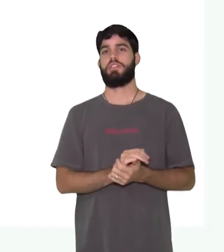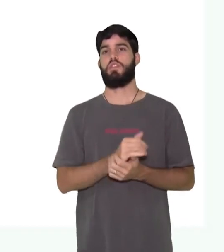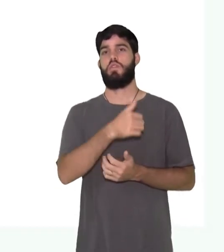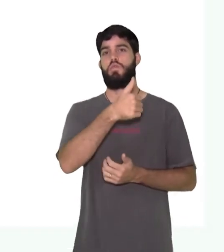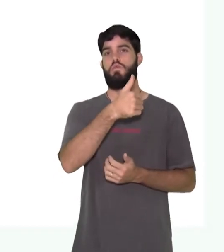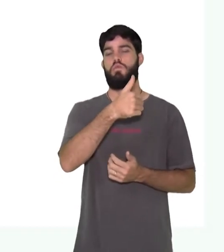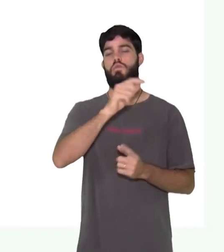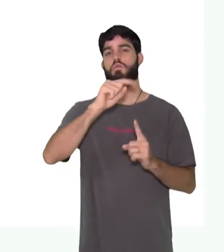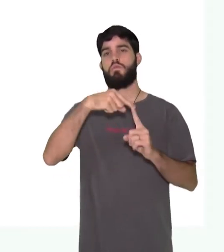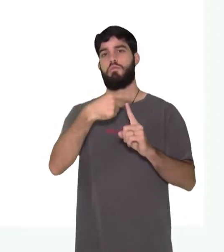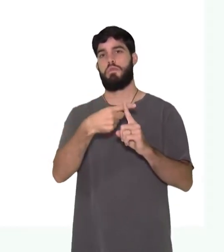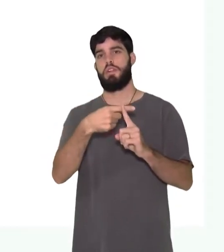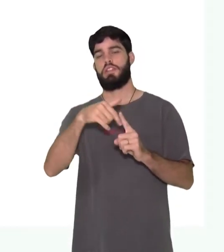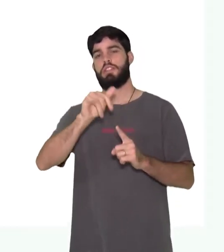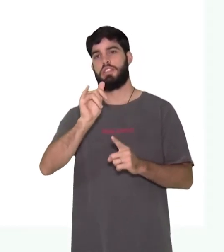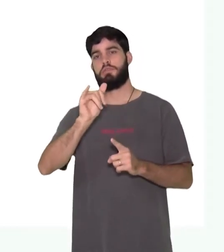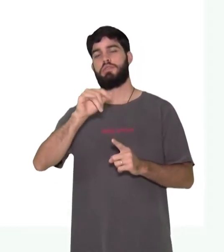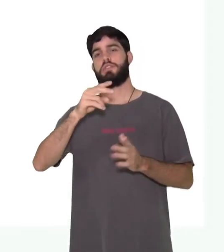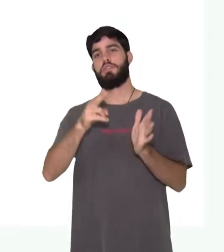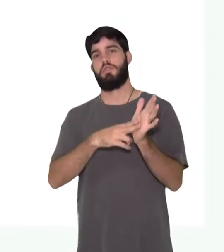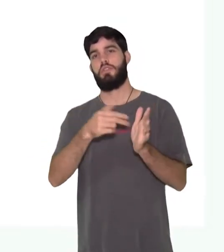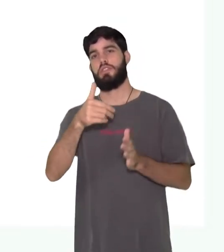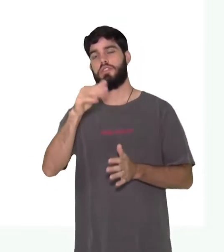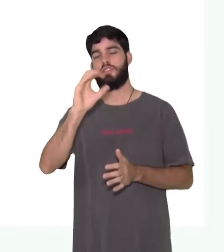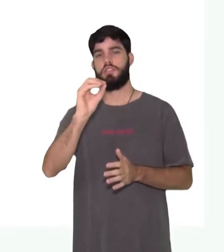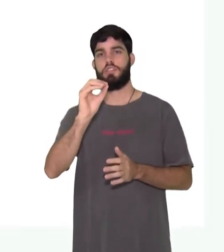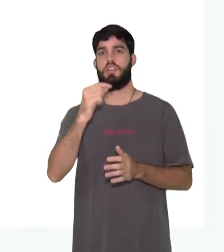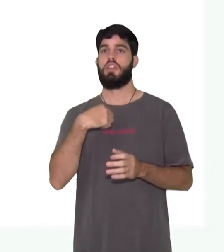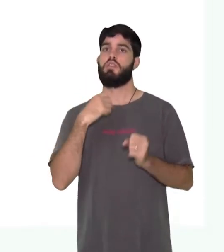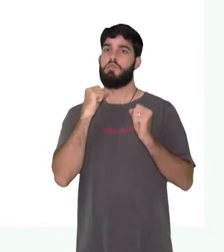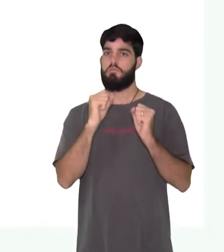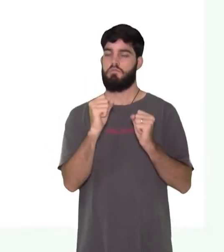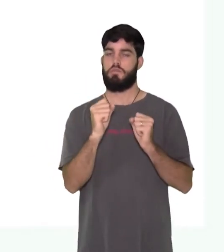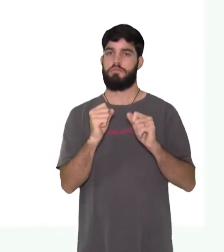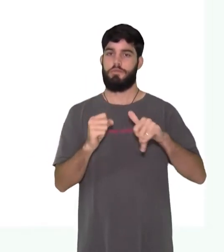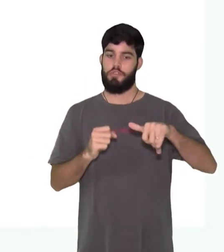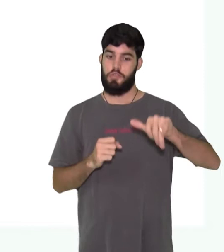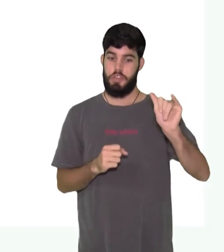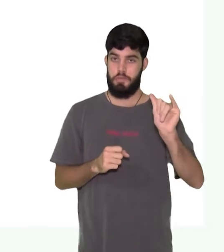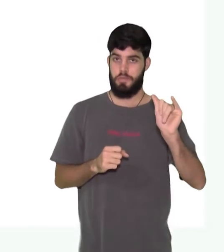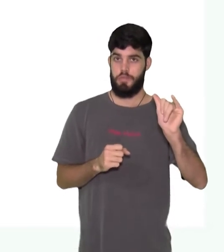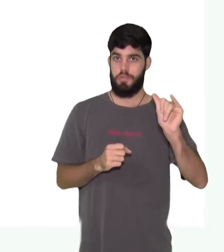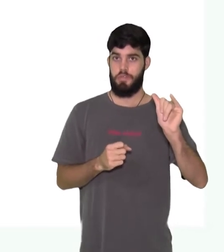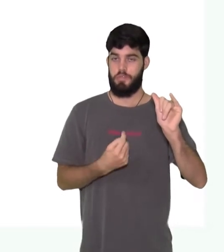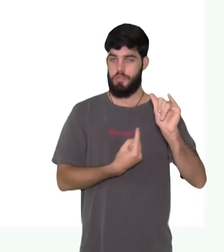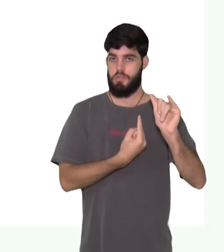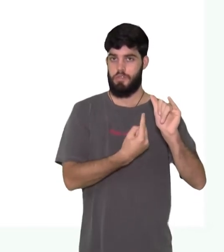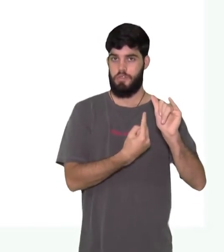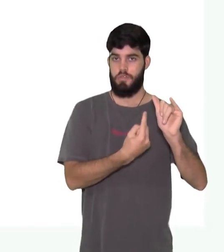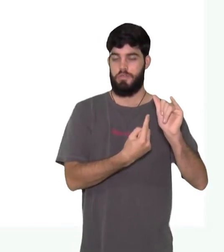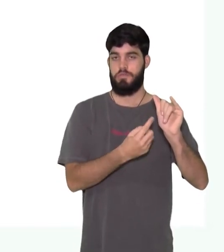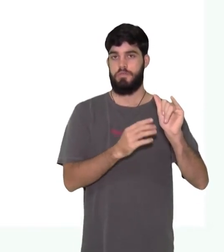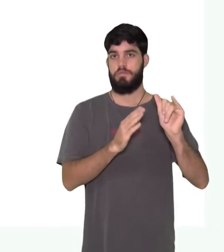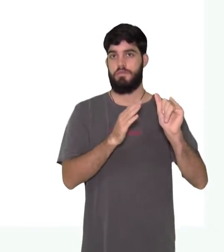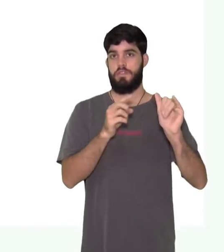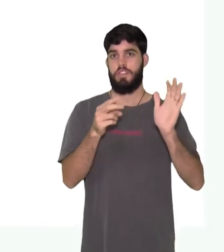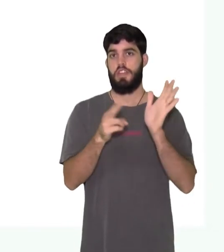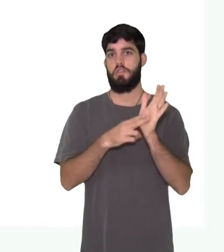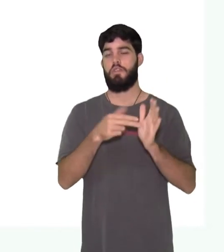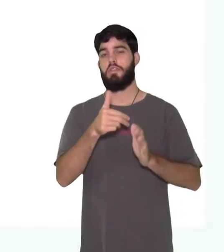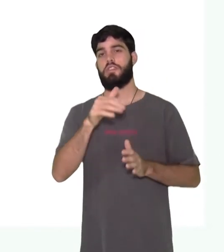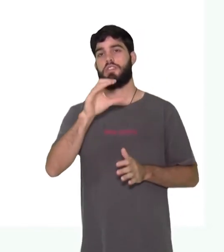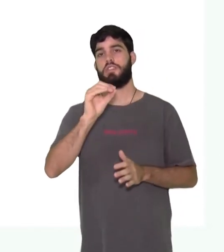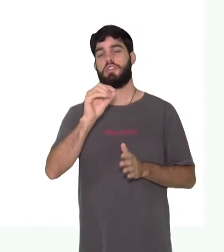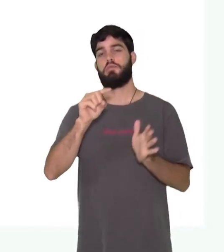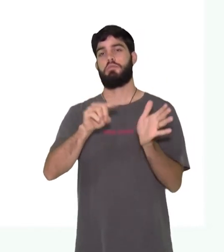+ y = 10 desta forma poderei isolar o y deixando y